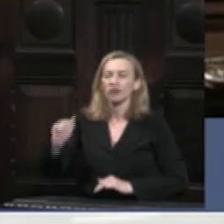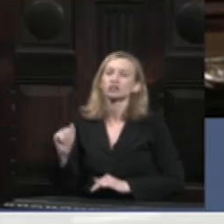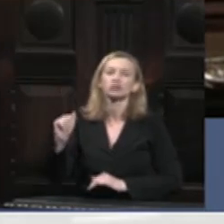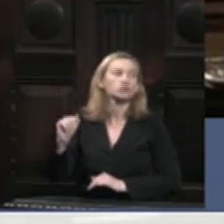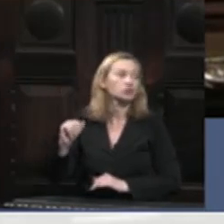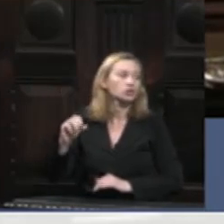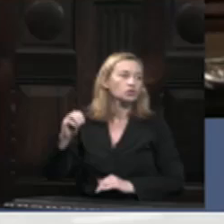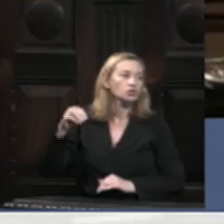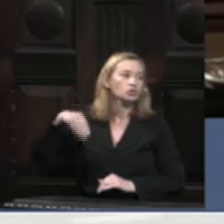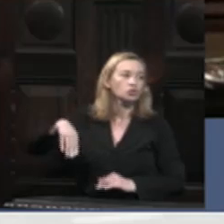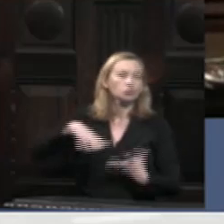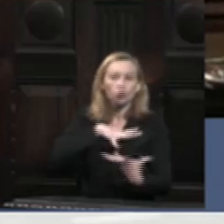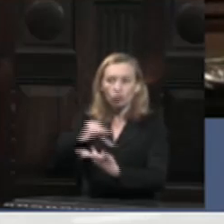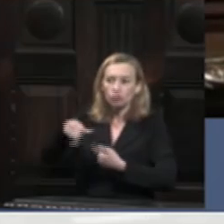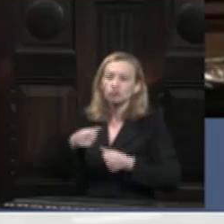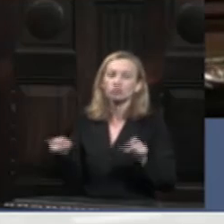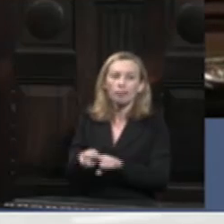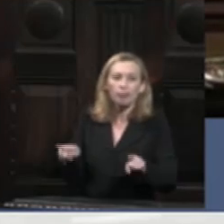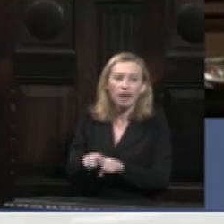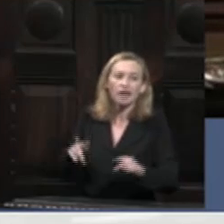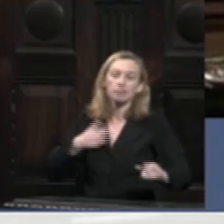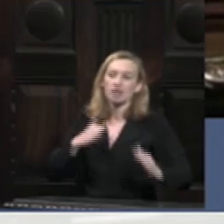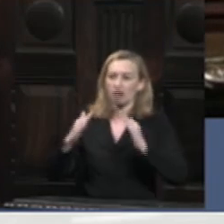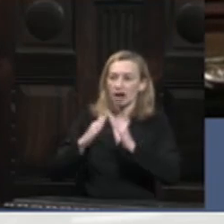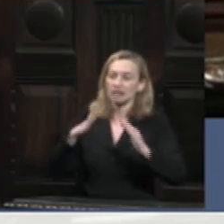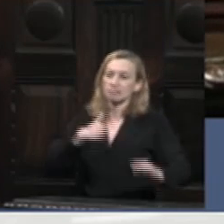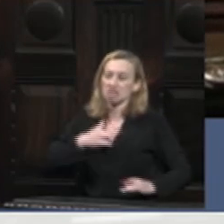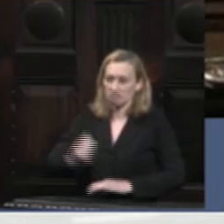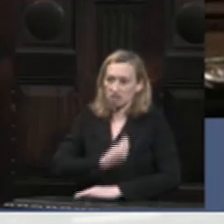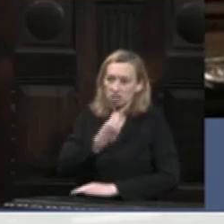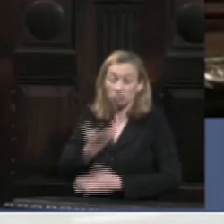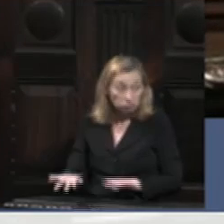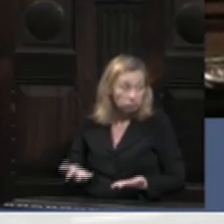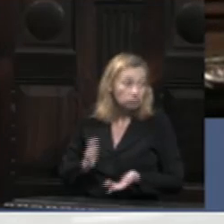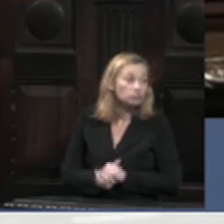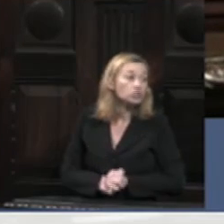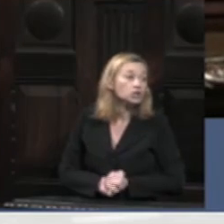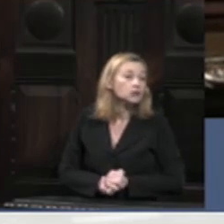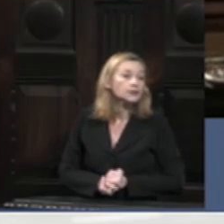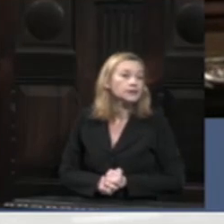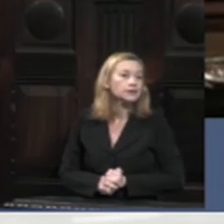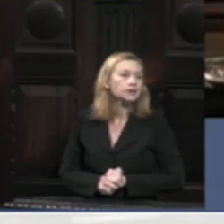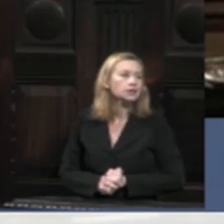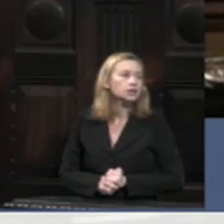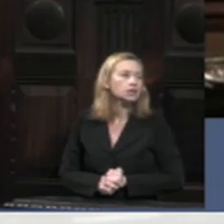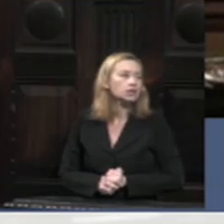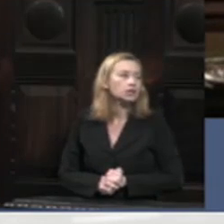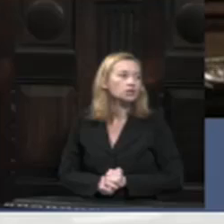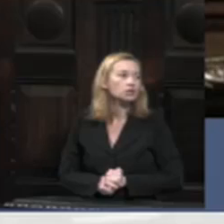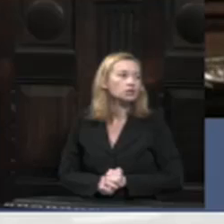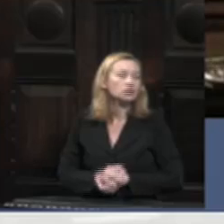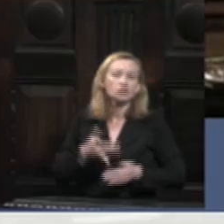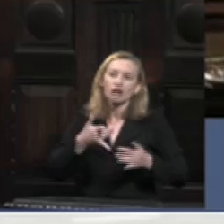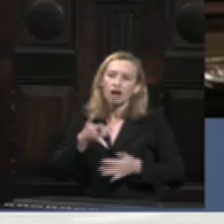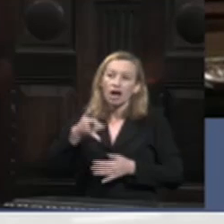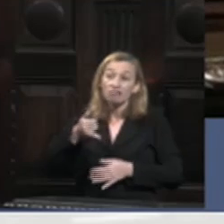PT houve, durante um bom período, particularmente de 2007 a 2014, uma